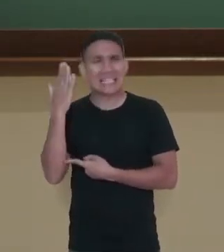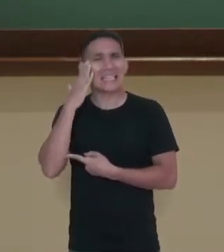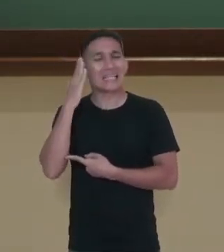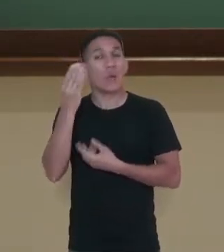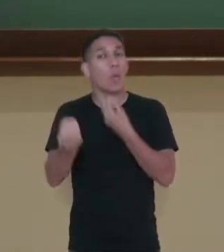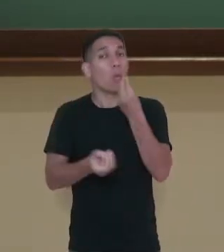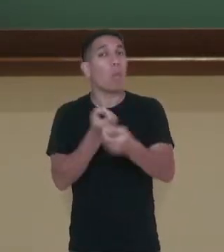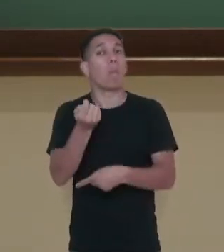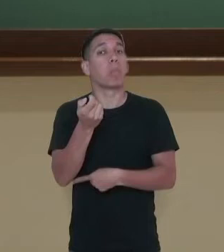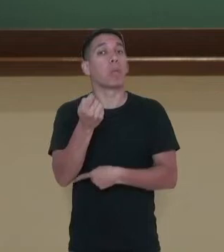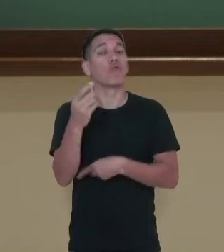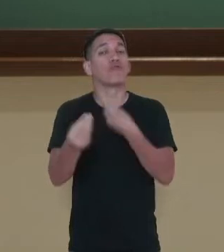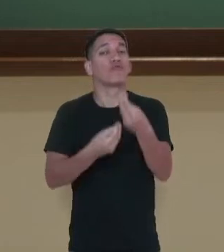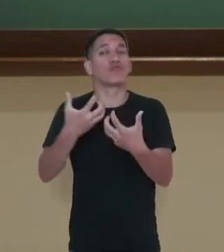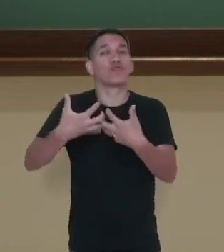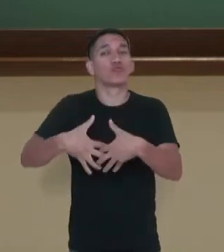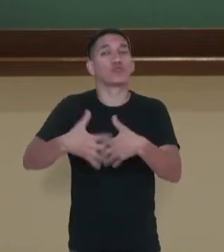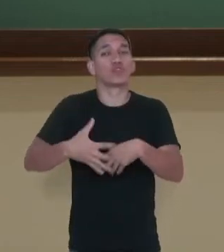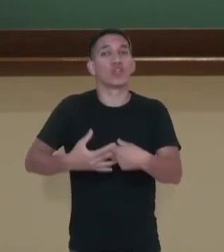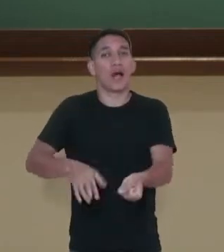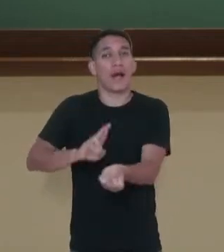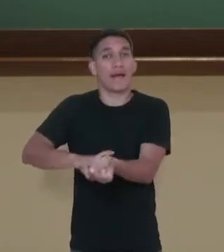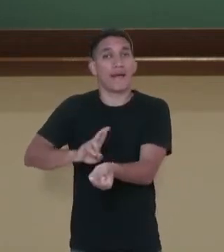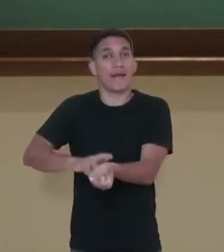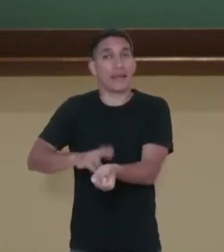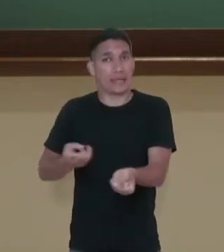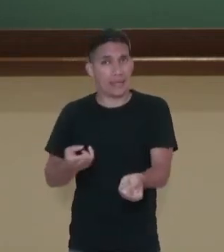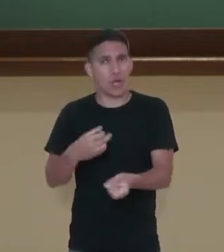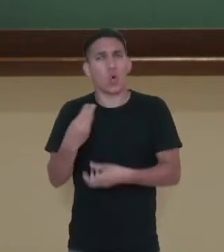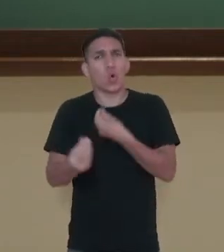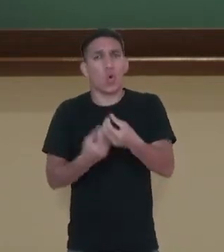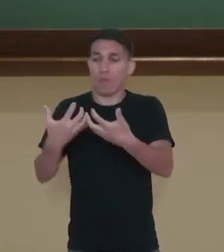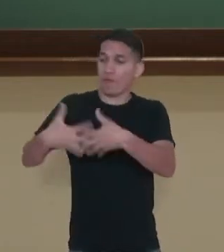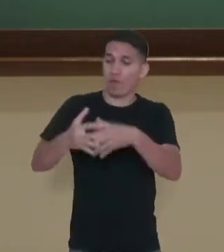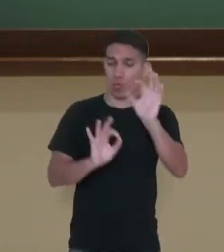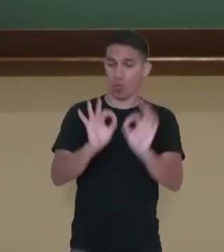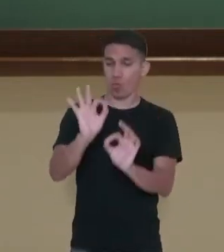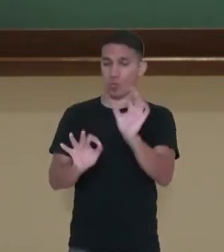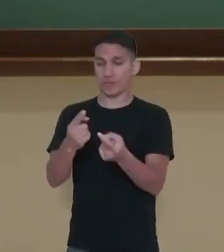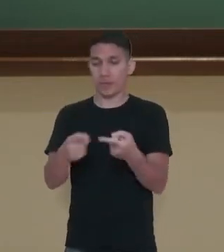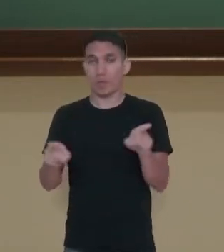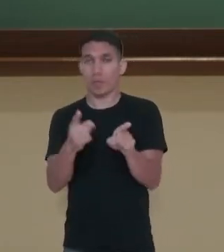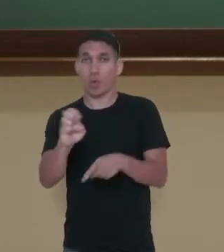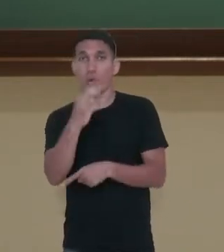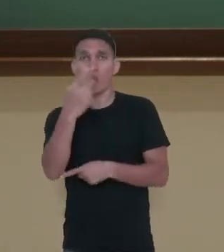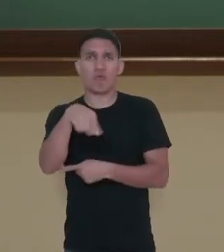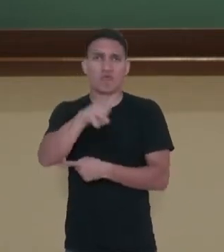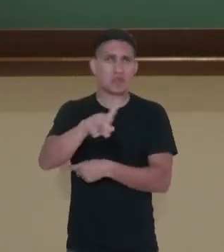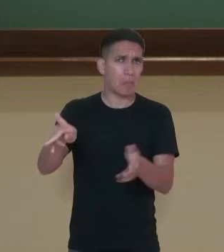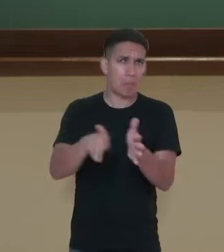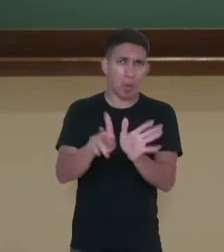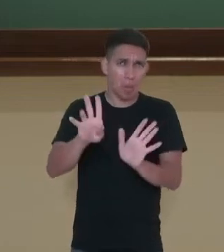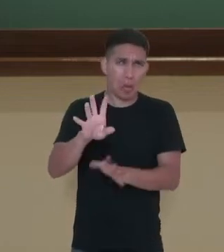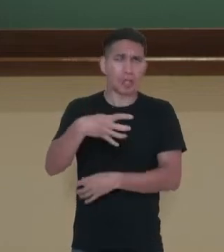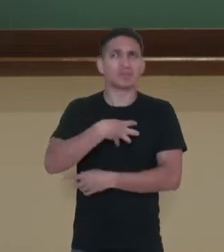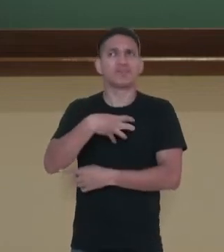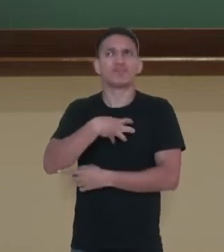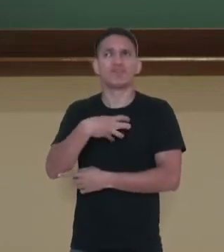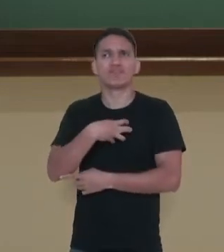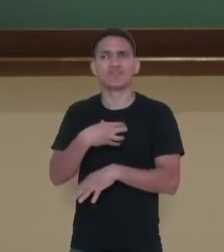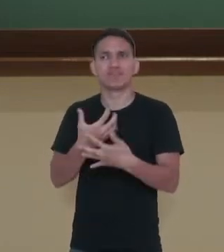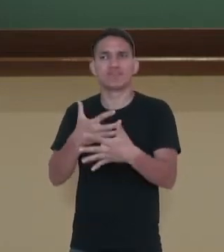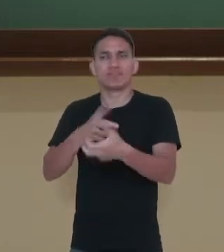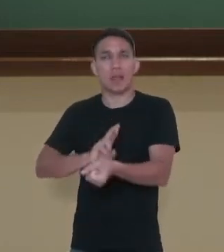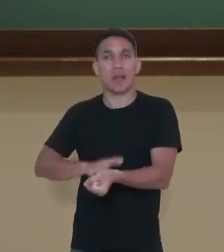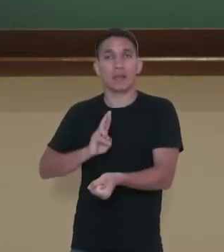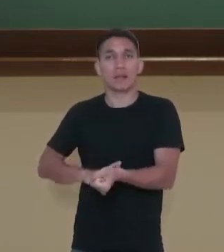para pensar como a música, o sistema musical se organiza? Ou você é simplesmente aquele que ouve um